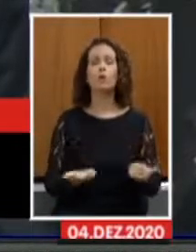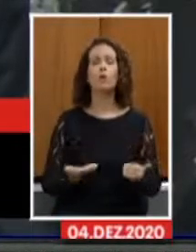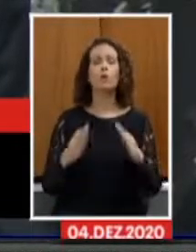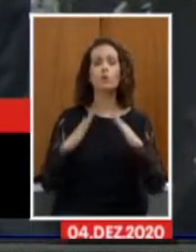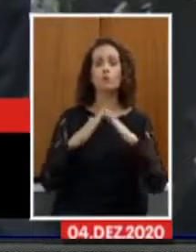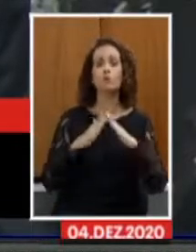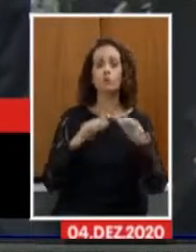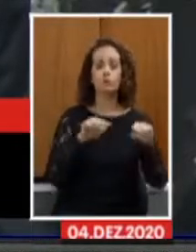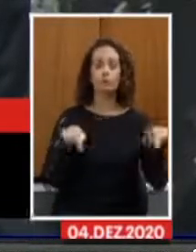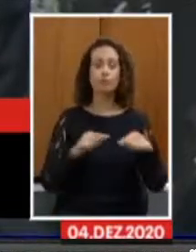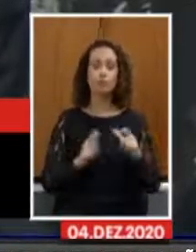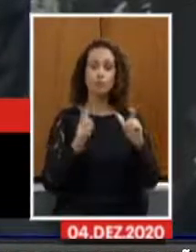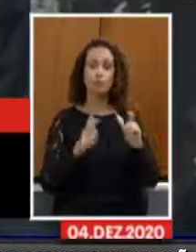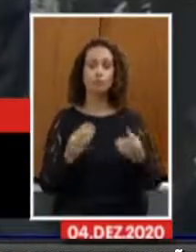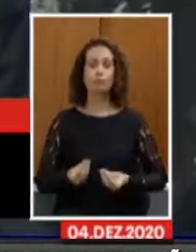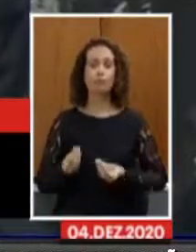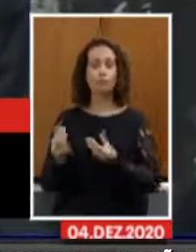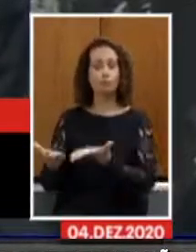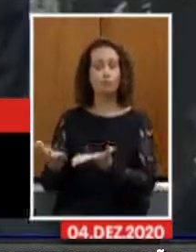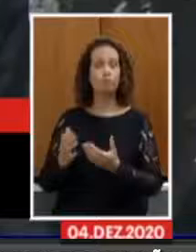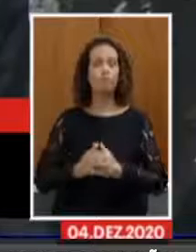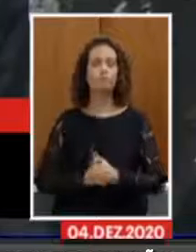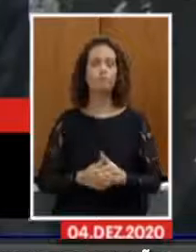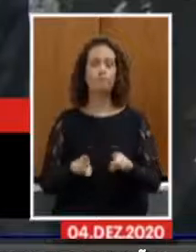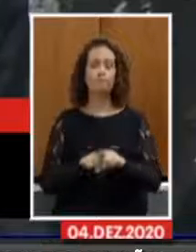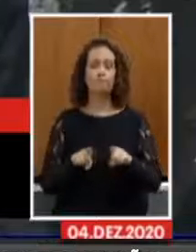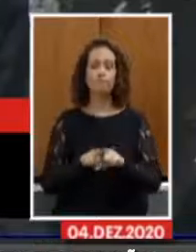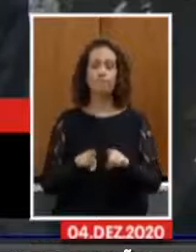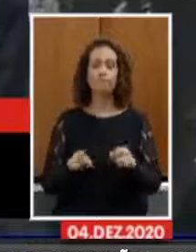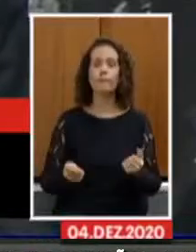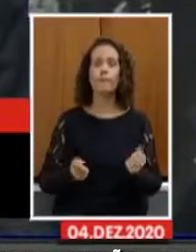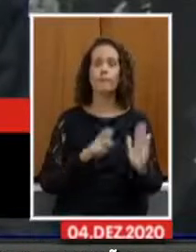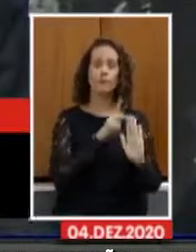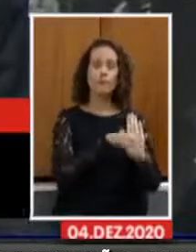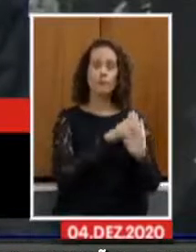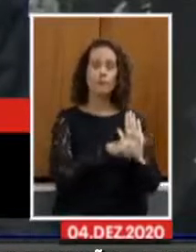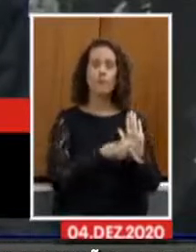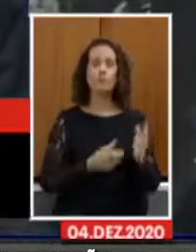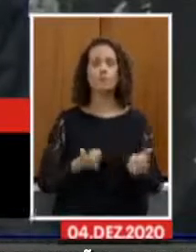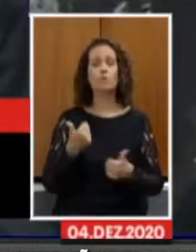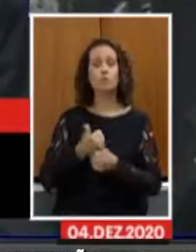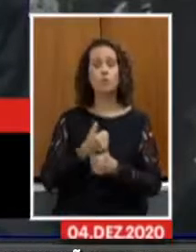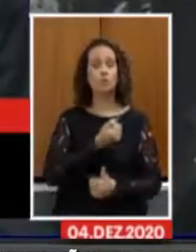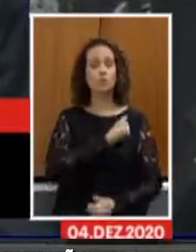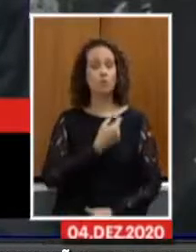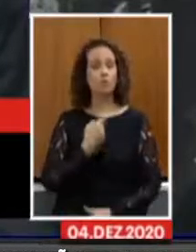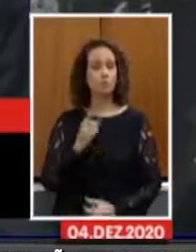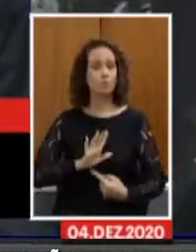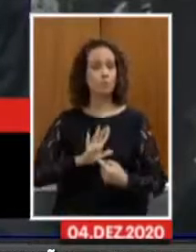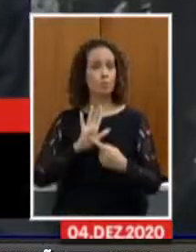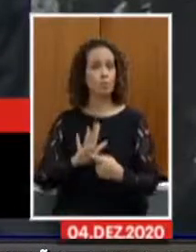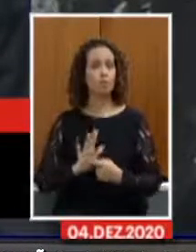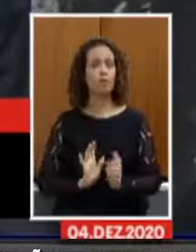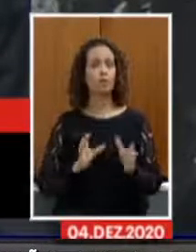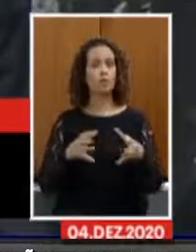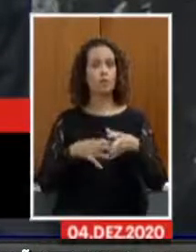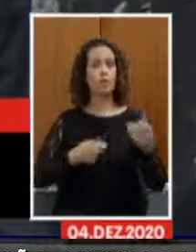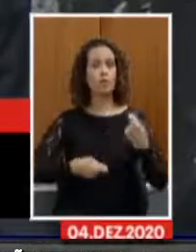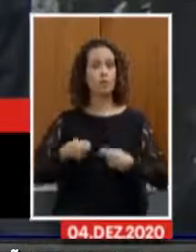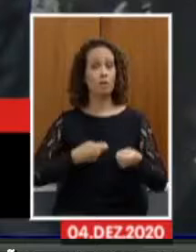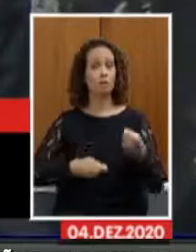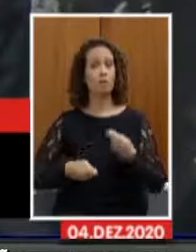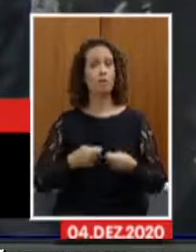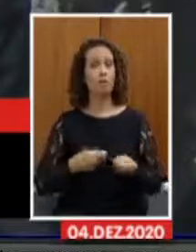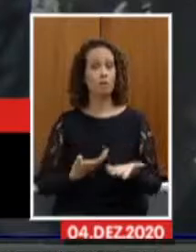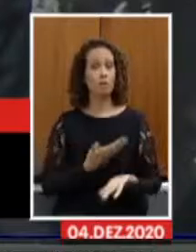especifica. A Comissão de Justiça conclui pela constitucionalidade do projeto na forma do substitutivo número 1 que apresenta. A Comissão de Administração Pública opina pela